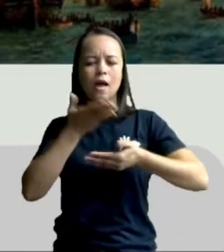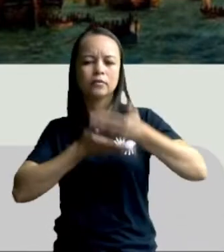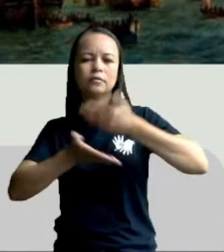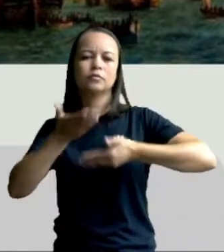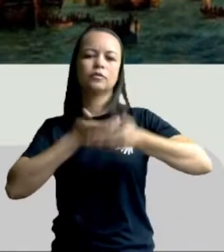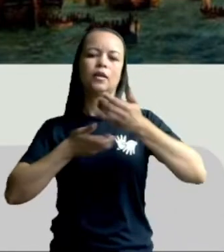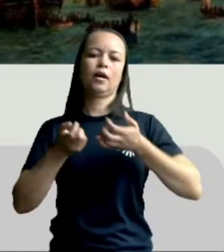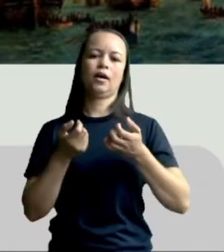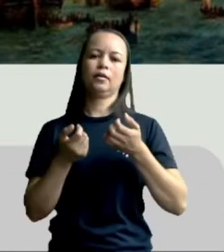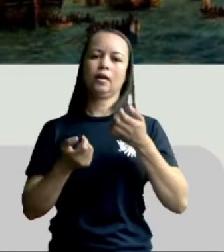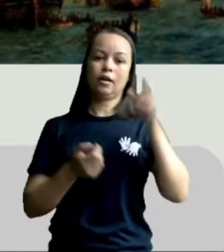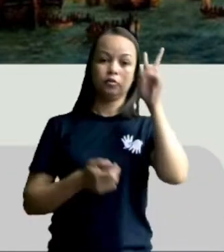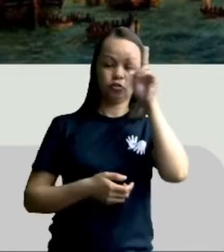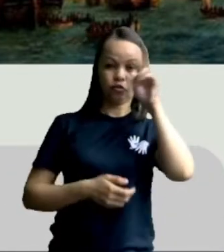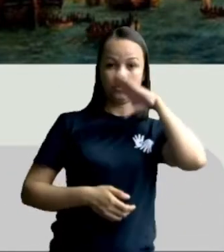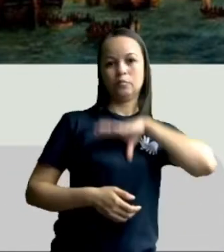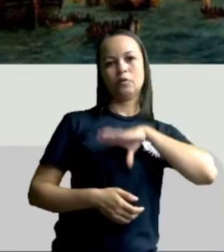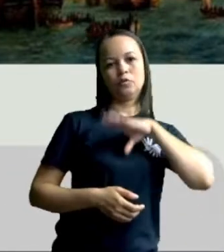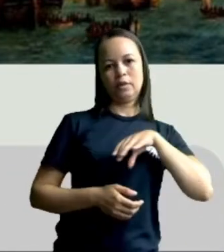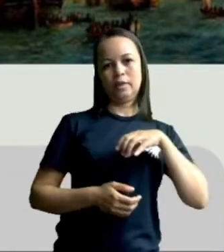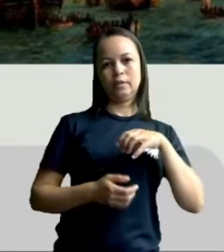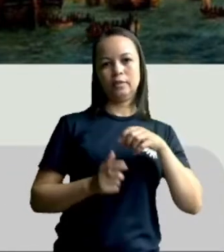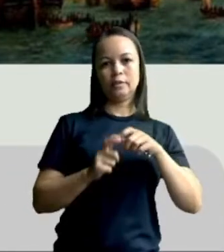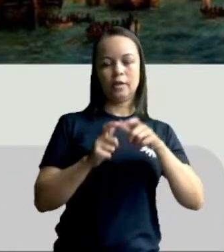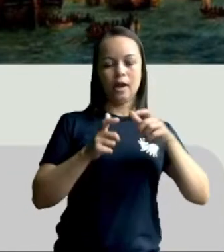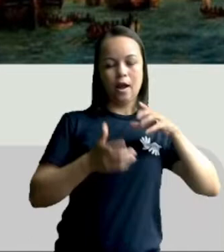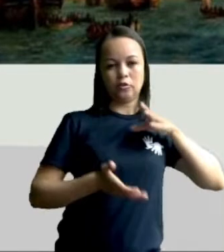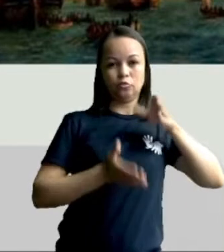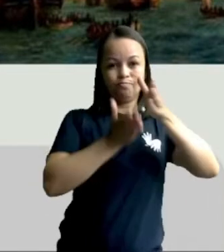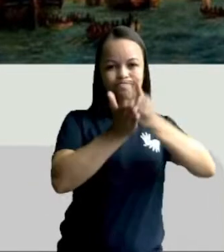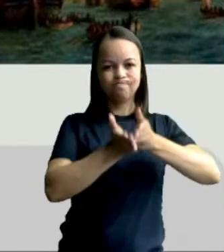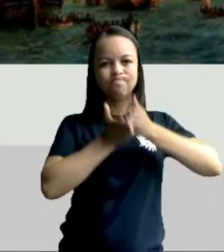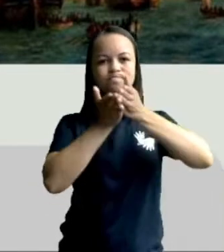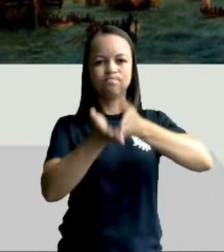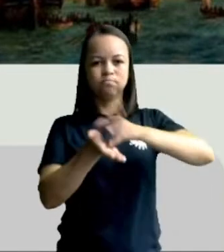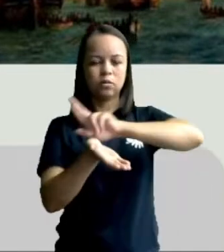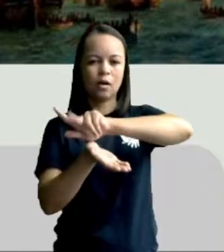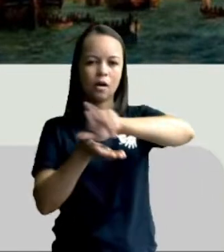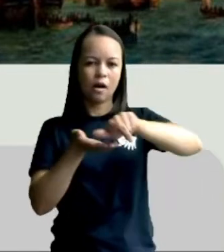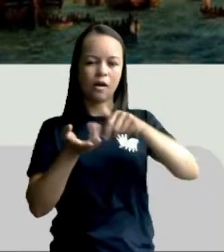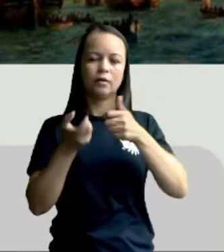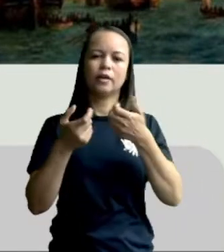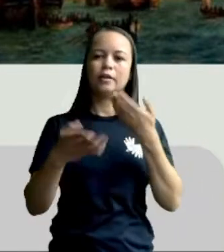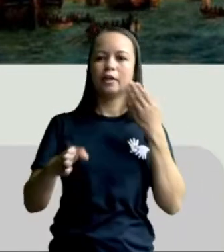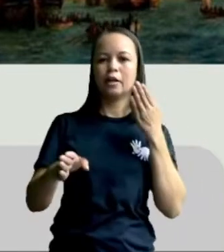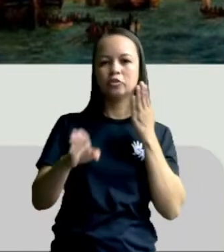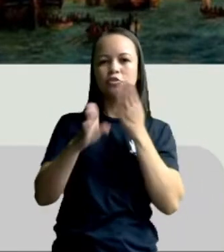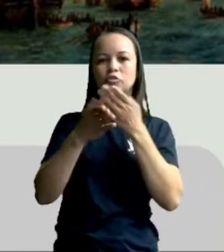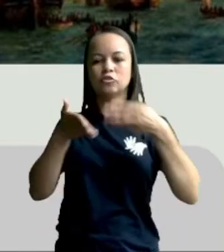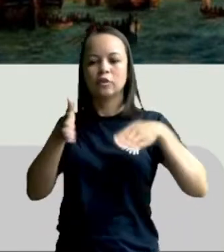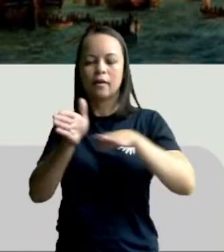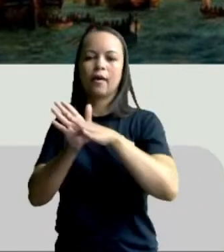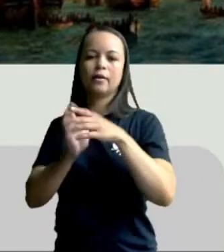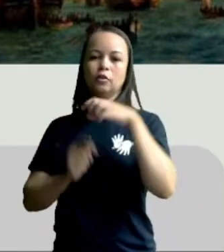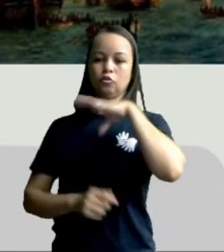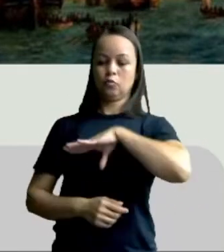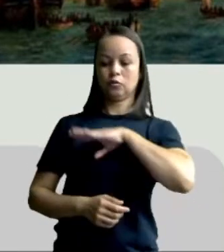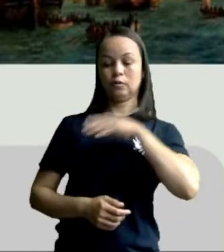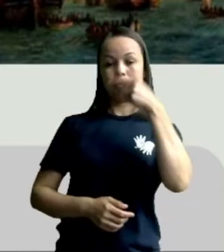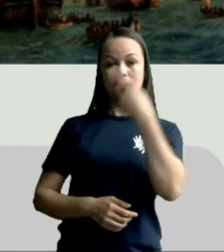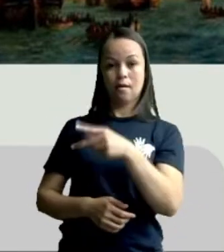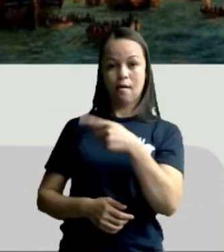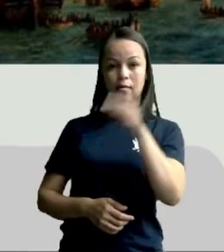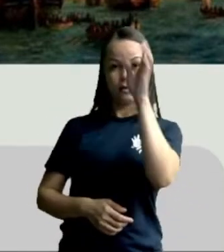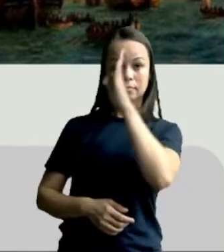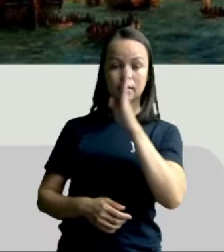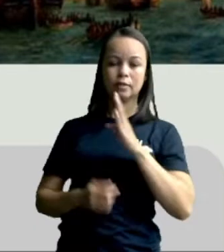portuguesa e às grandes navegações. Primeiramente, é importante considerar que a chegada dos portugueses aqui foi resultado